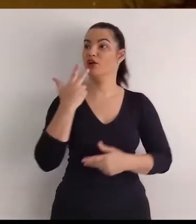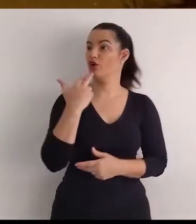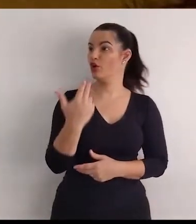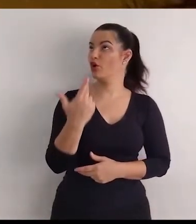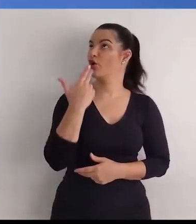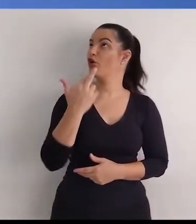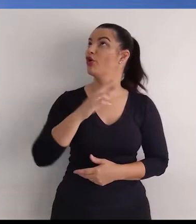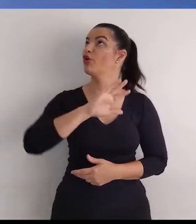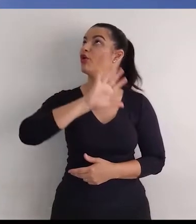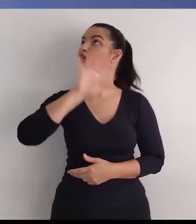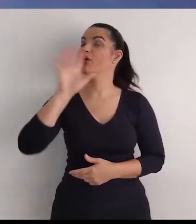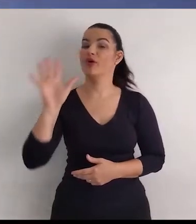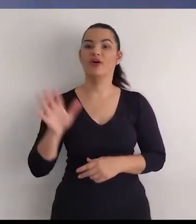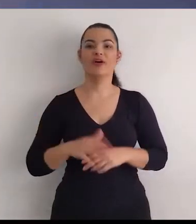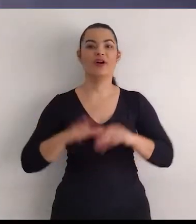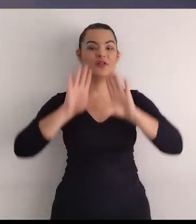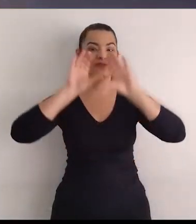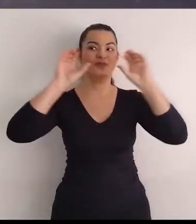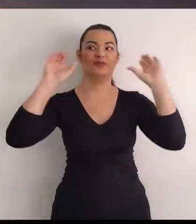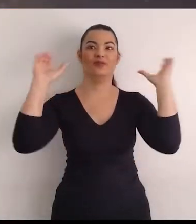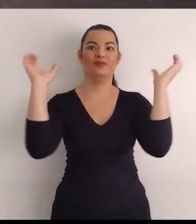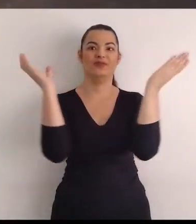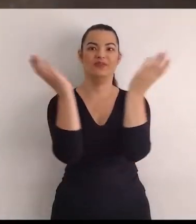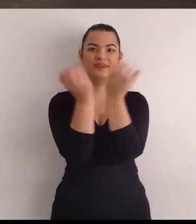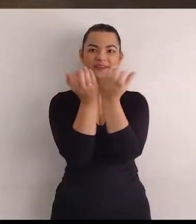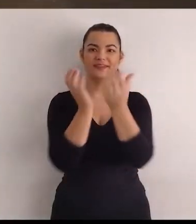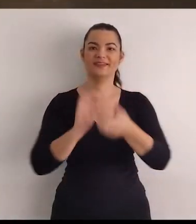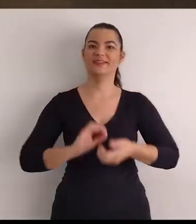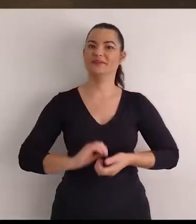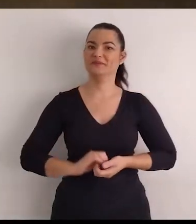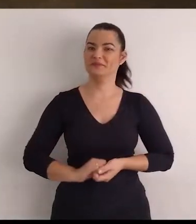coloração, as nuvens.